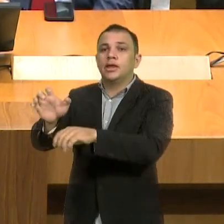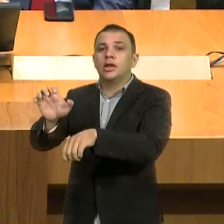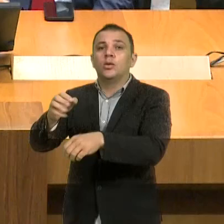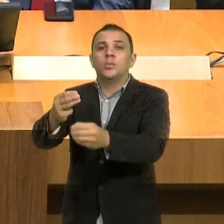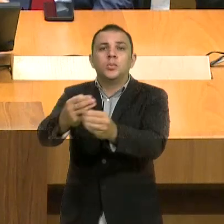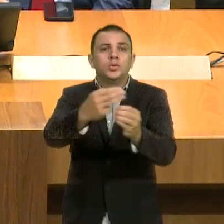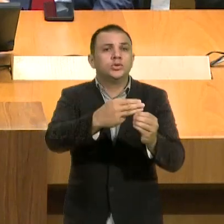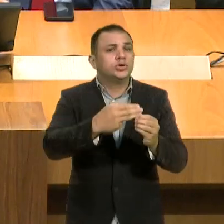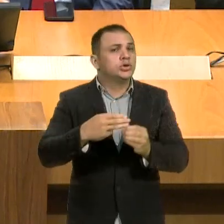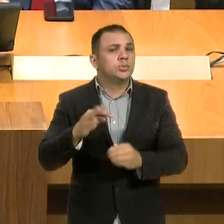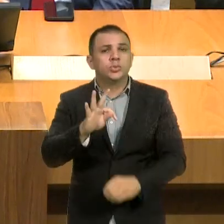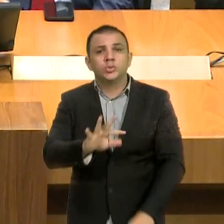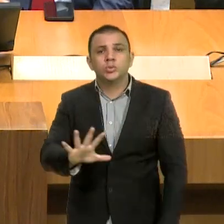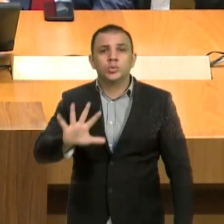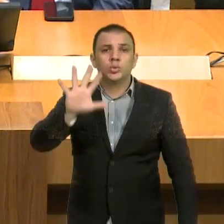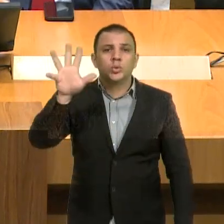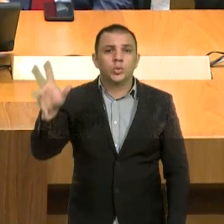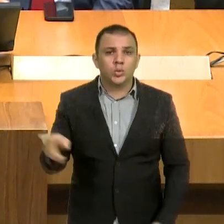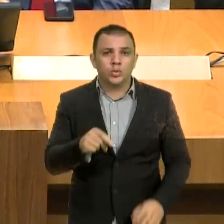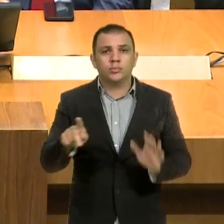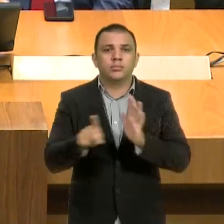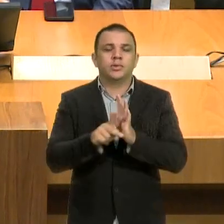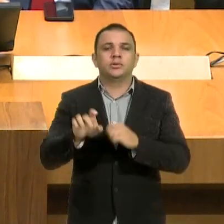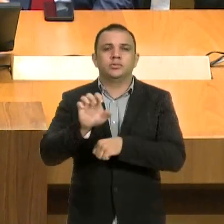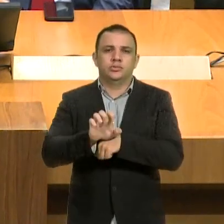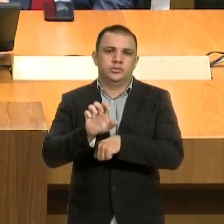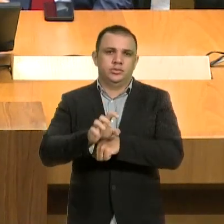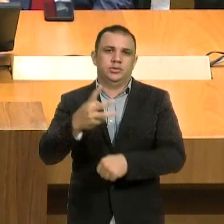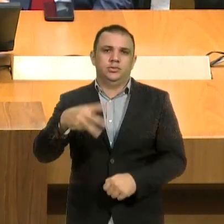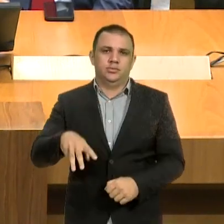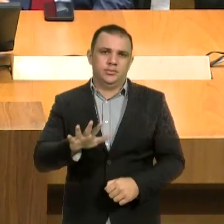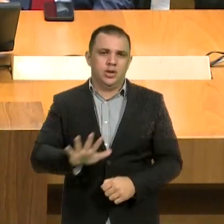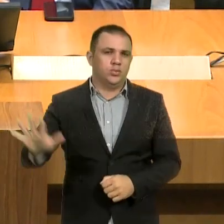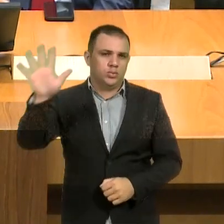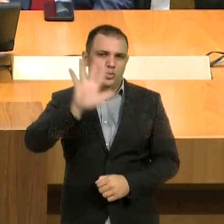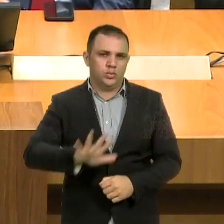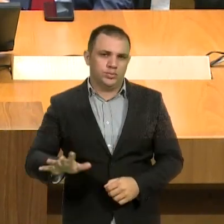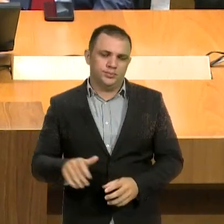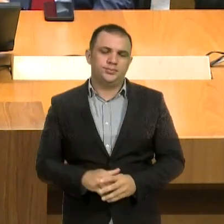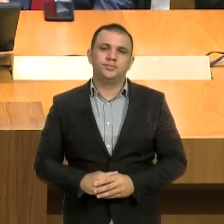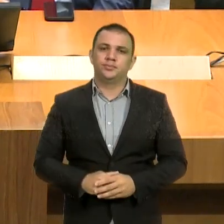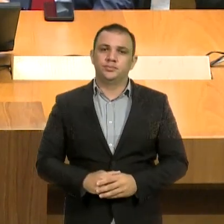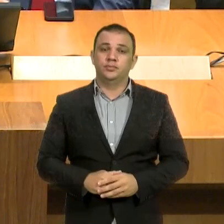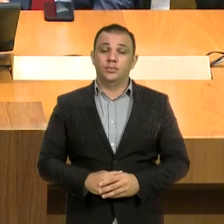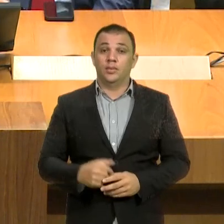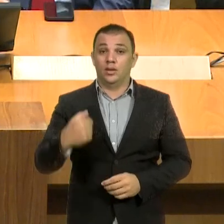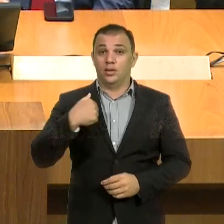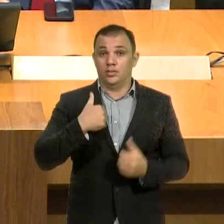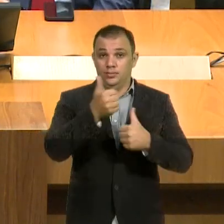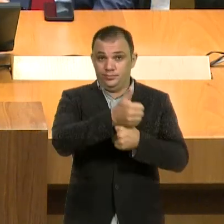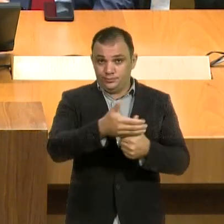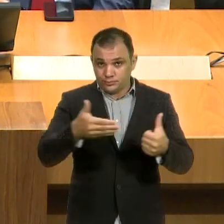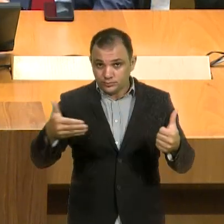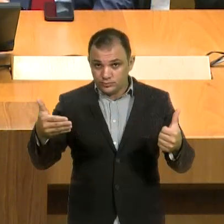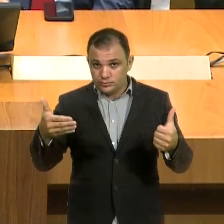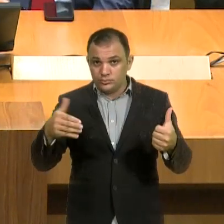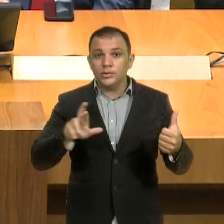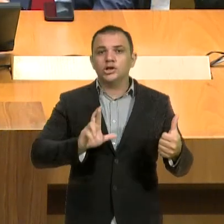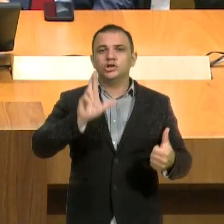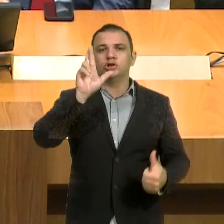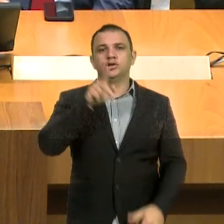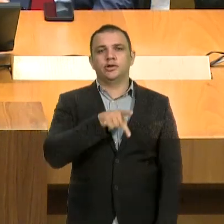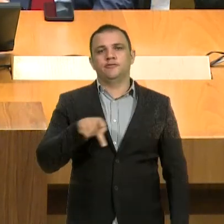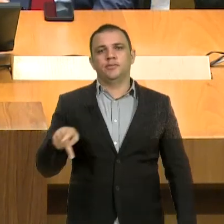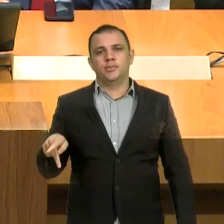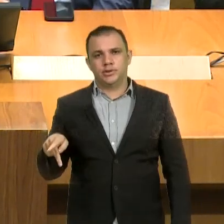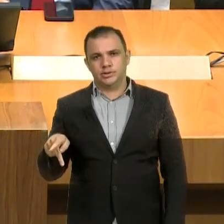Nessa gestão que me cabe conduzir, a participação e a igualdade serão fortes